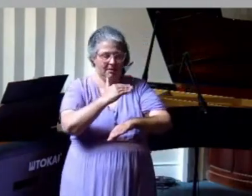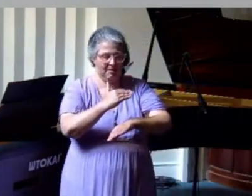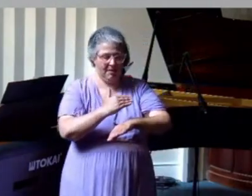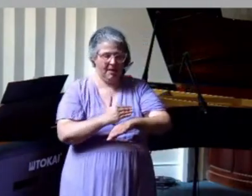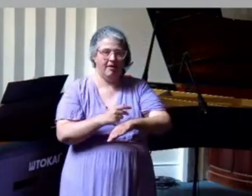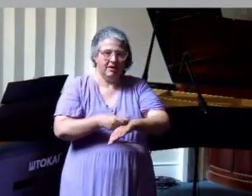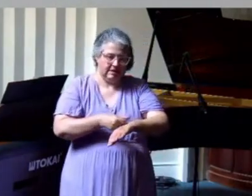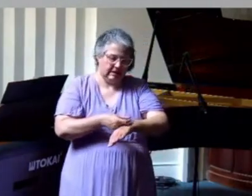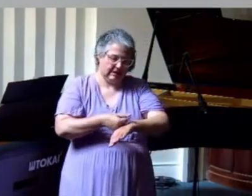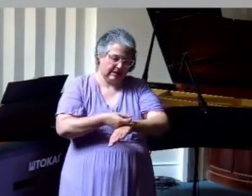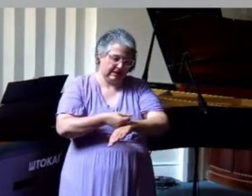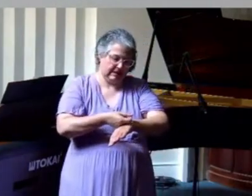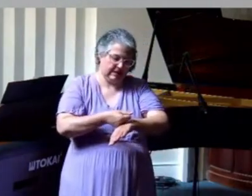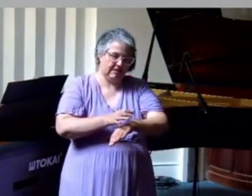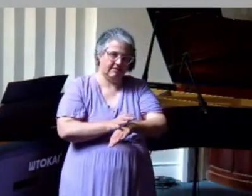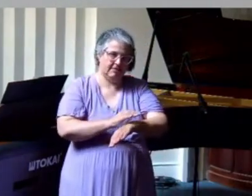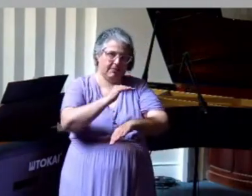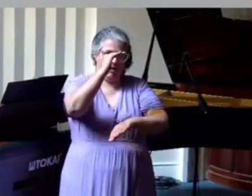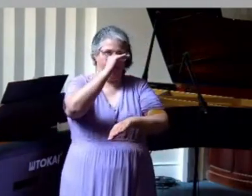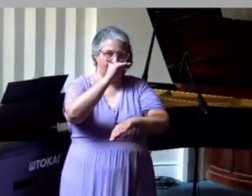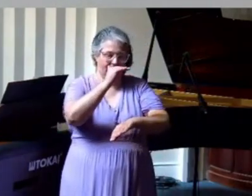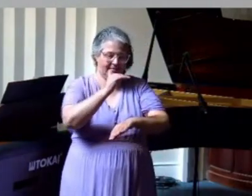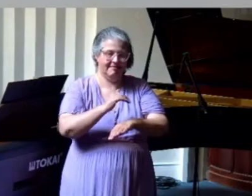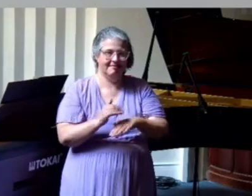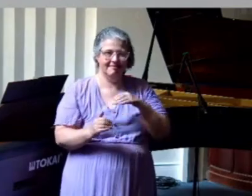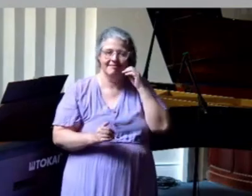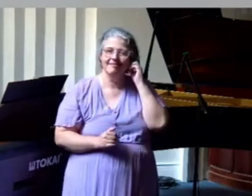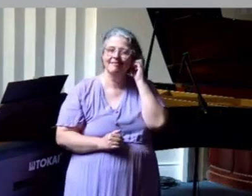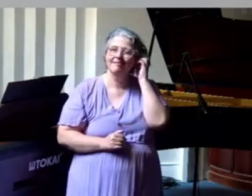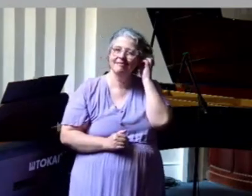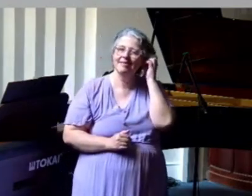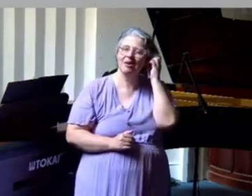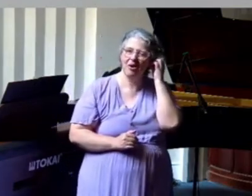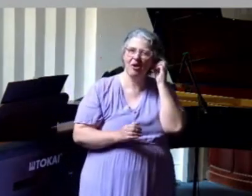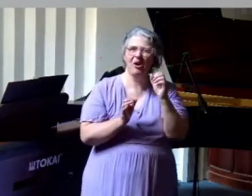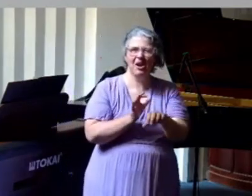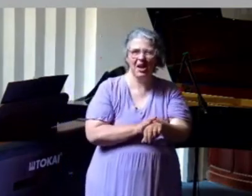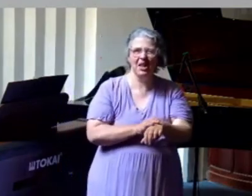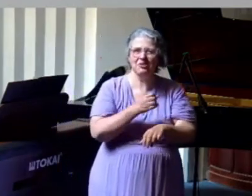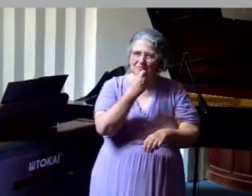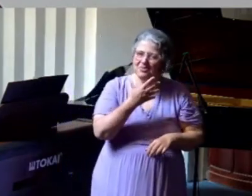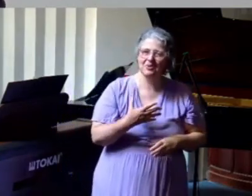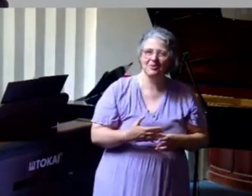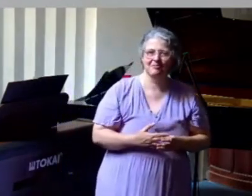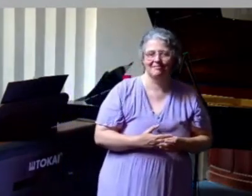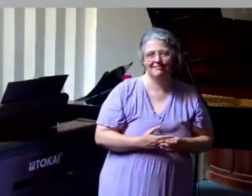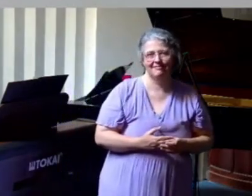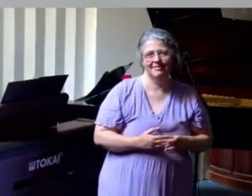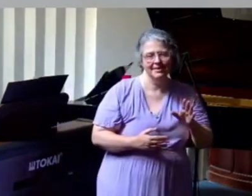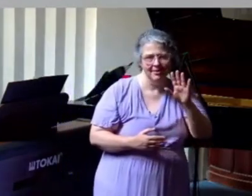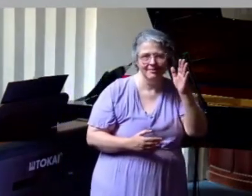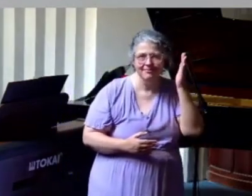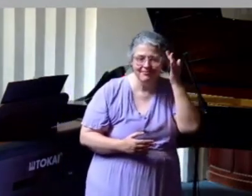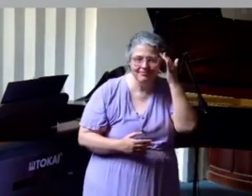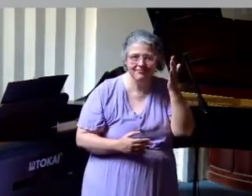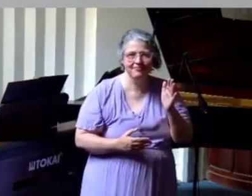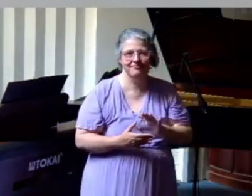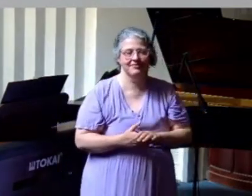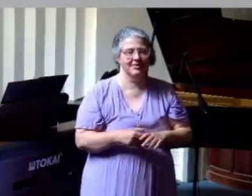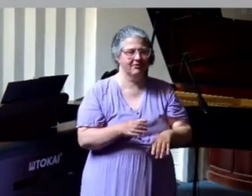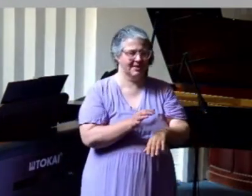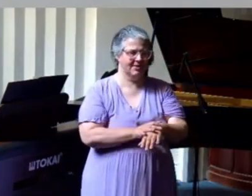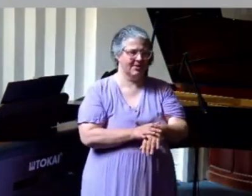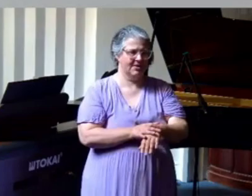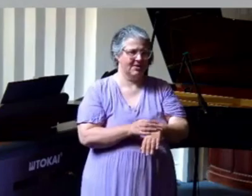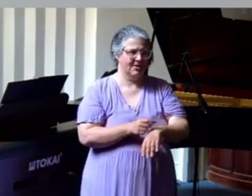eu acho que está um pouquinho adiantado. Gente, que relógio bom. O fato é, você consegue imaginar que um relógio